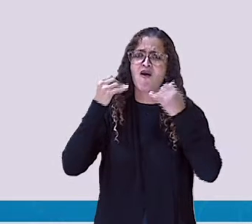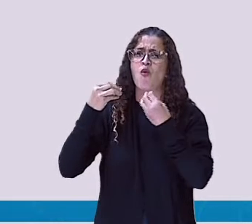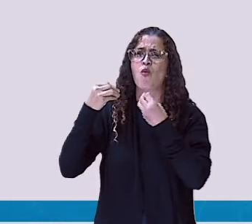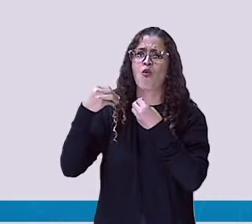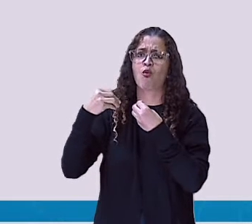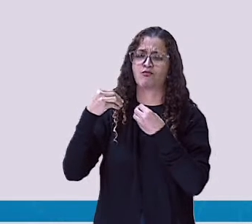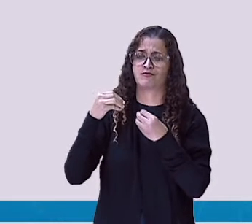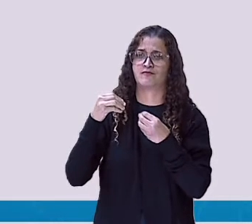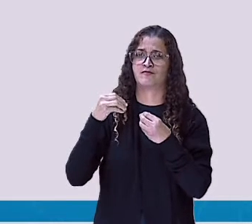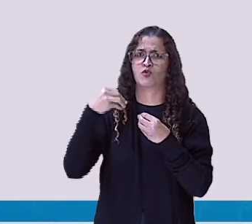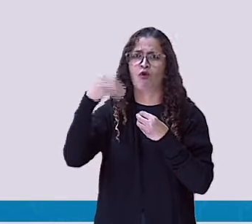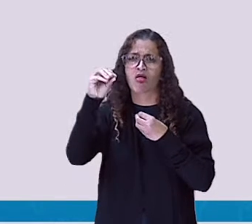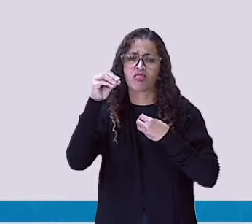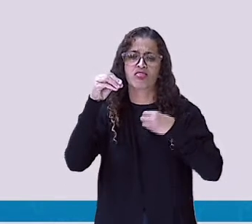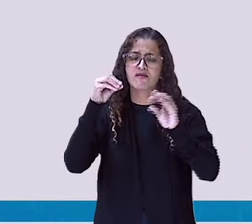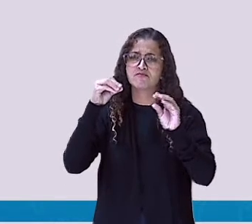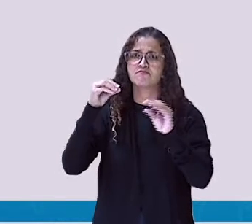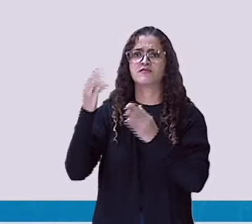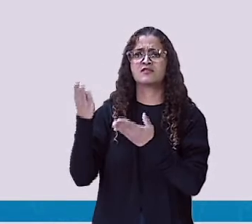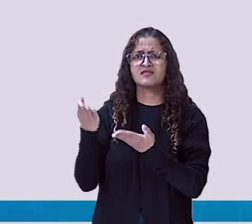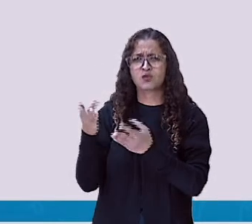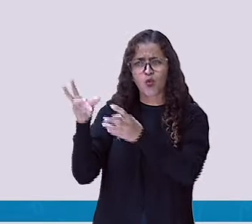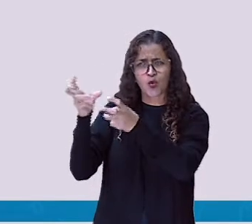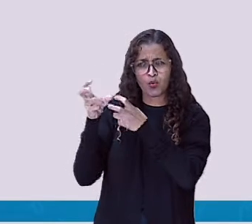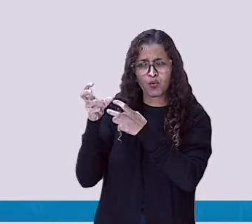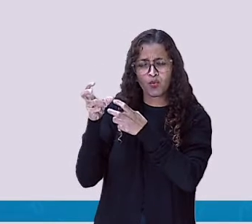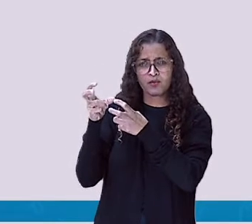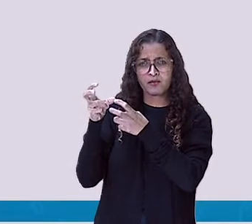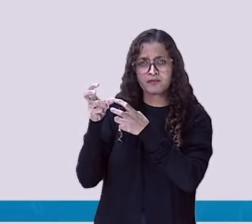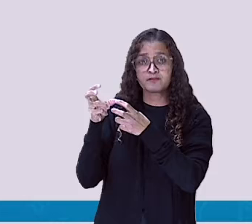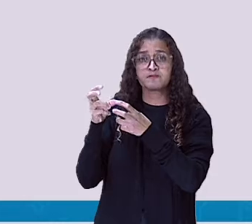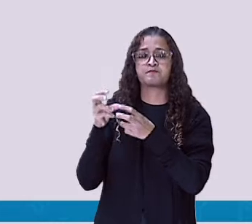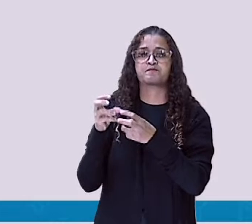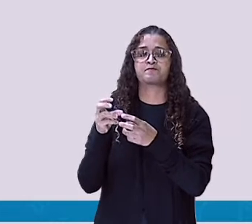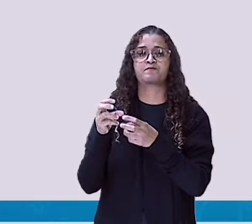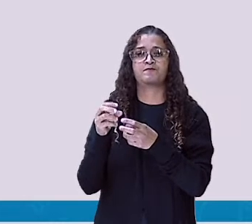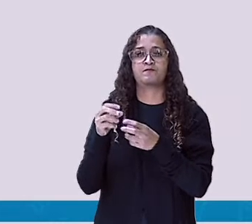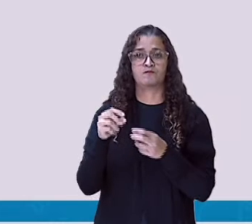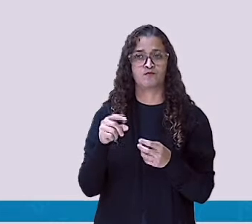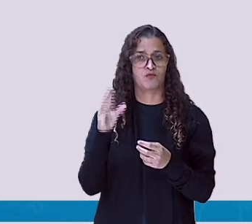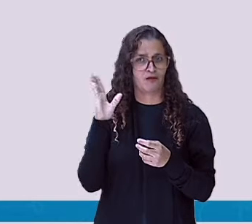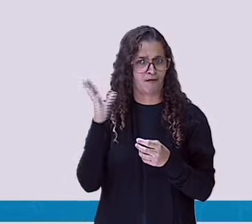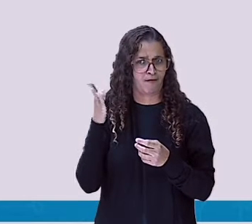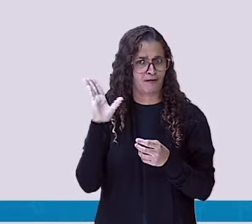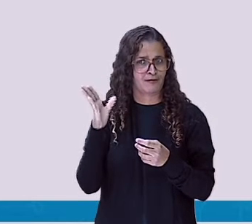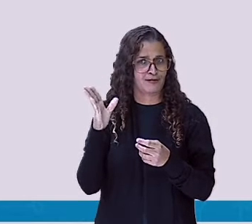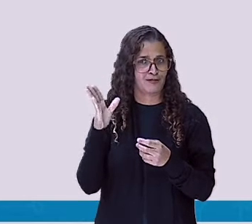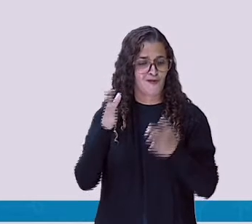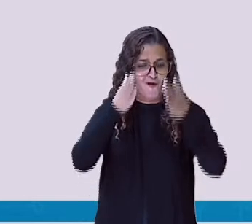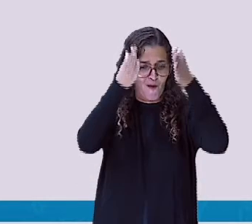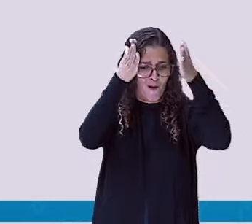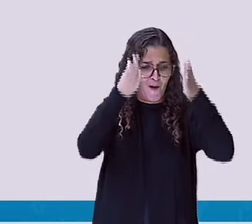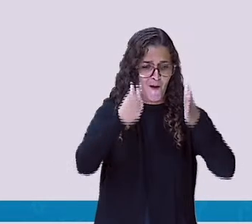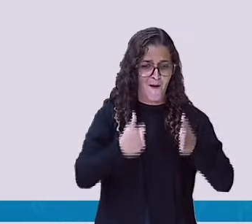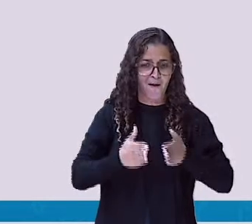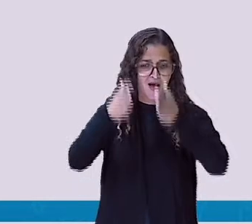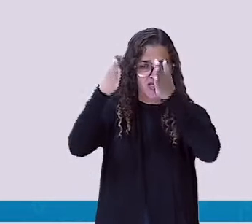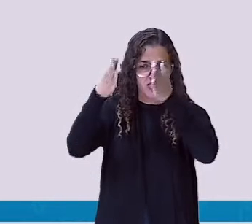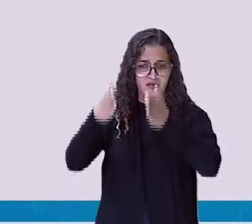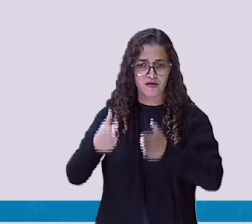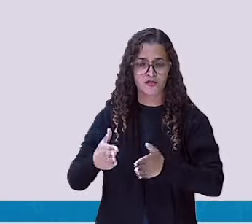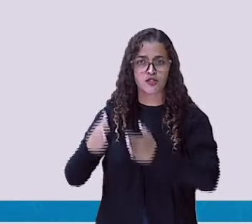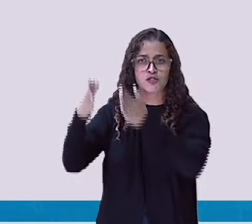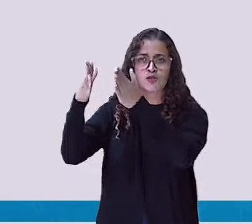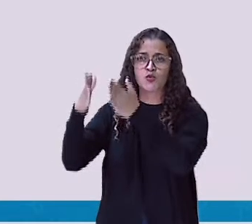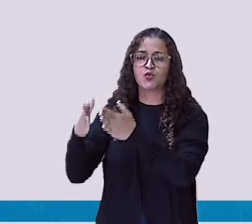consegue perceber? Eu já coloquei aqui as barras em azul, para que